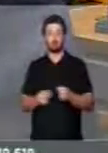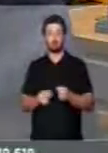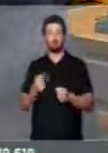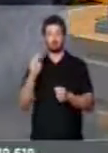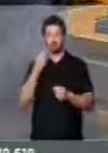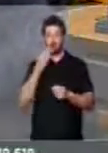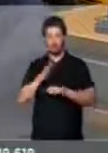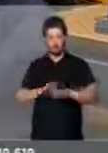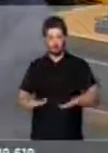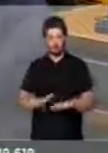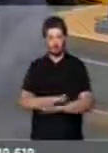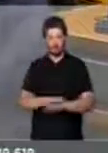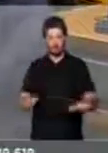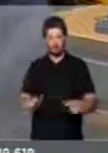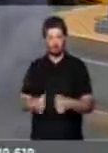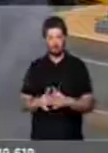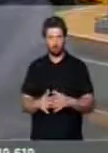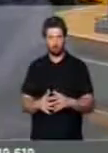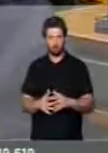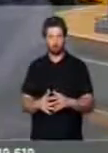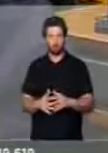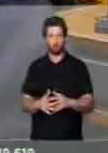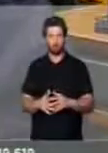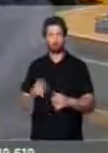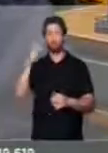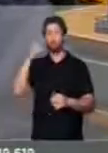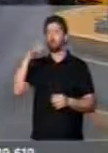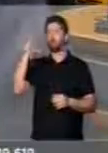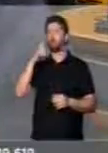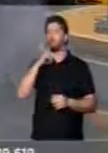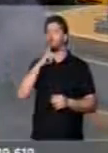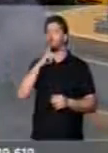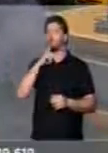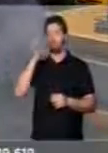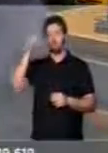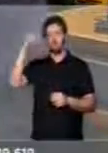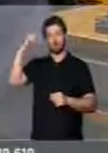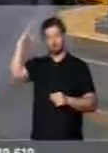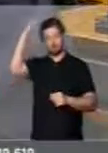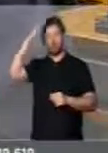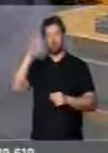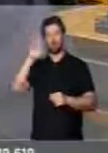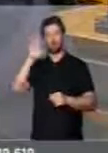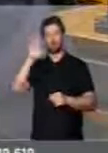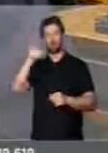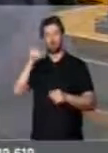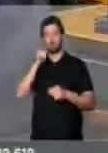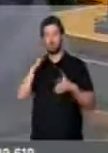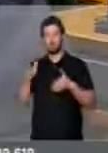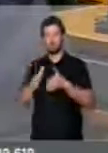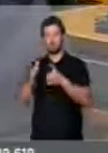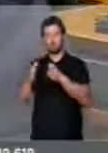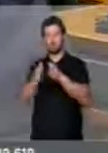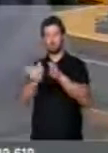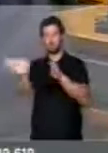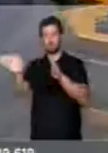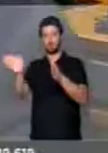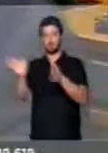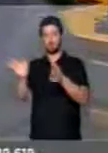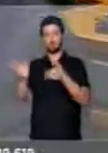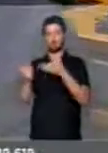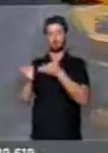fica assim mesmo? Não é? Tem a história do Rio São Francisco, a transposição. Eu fui lá ver, que